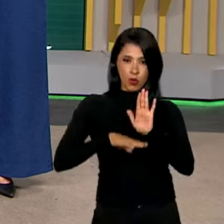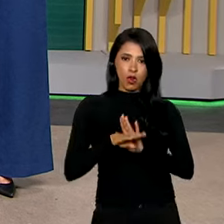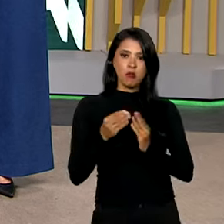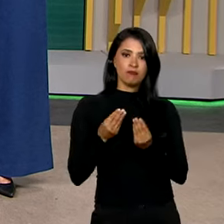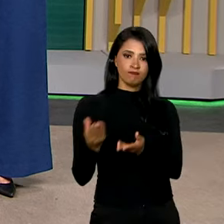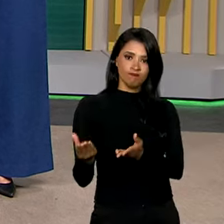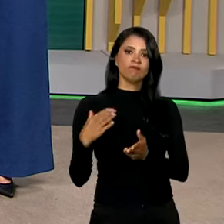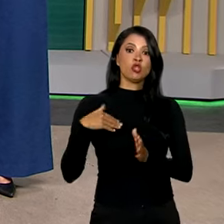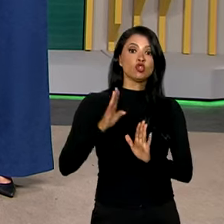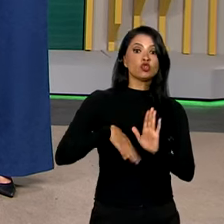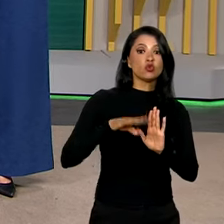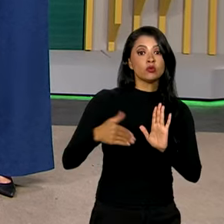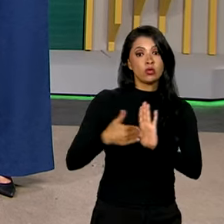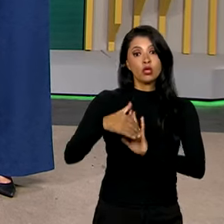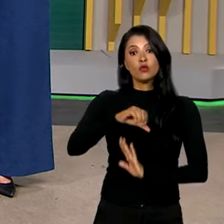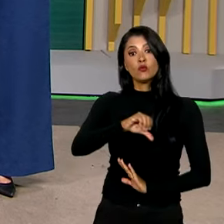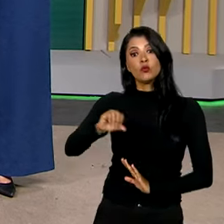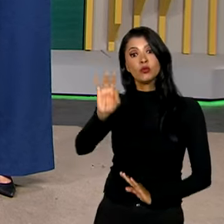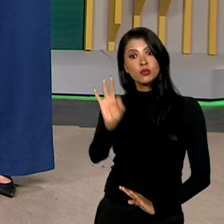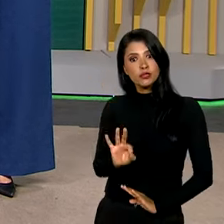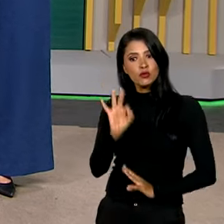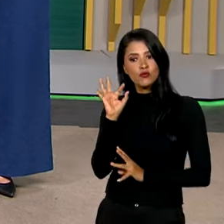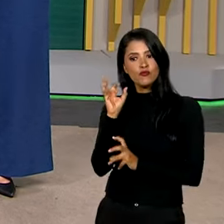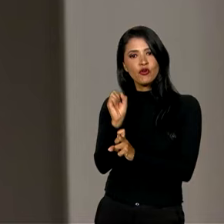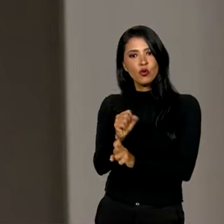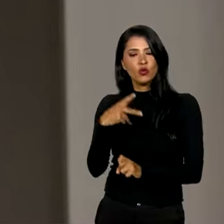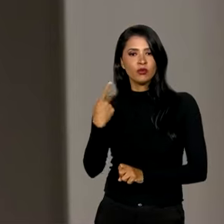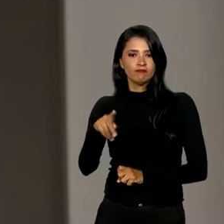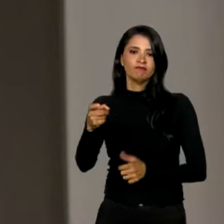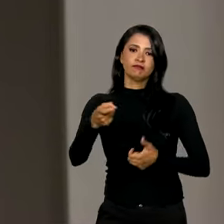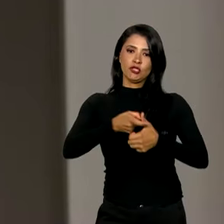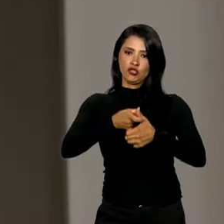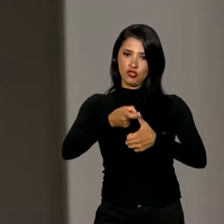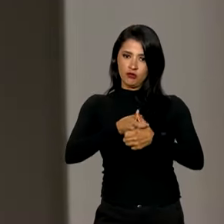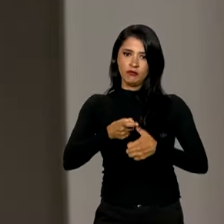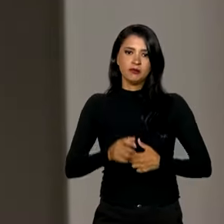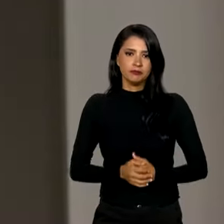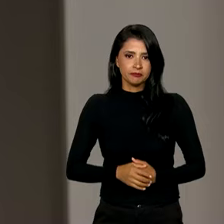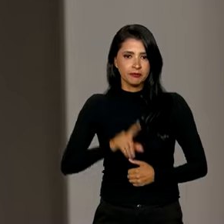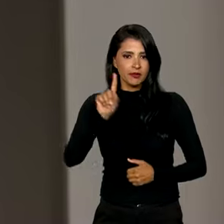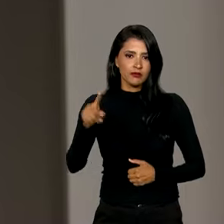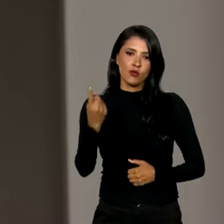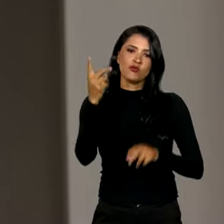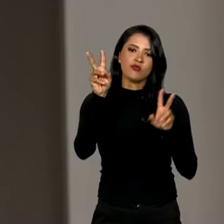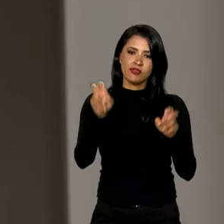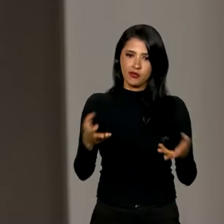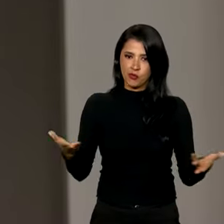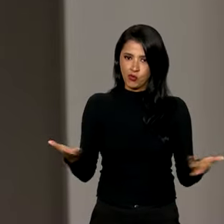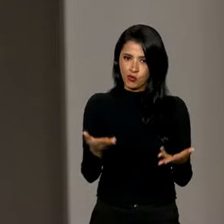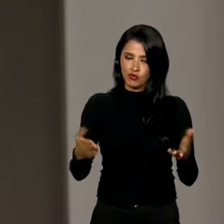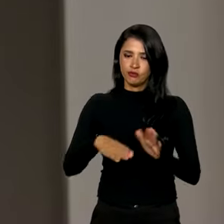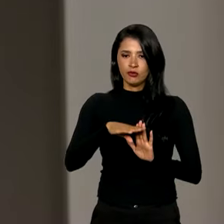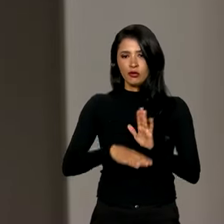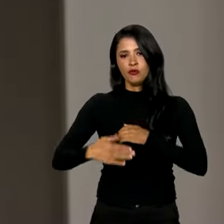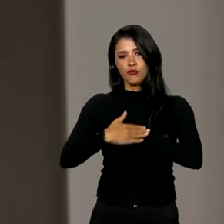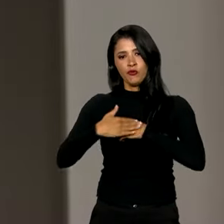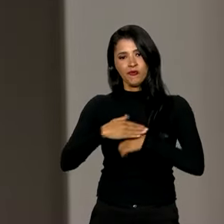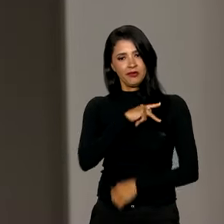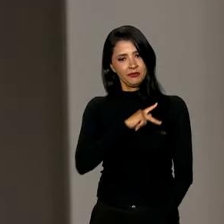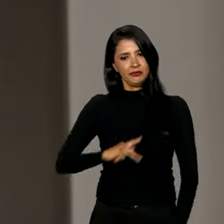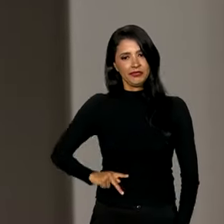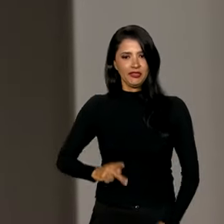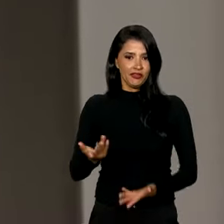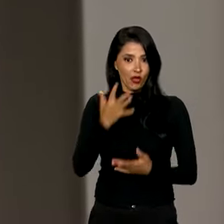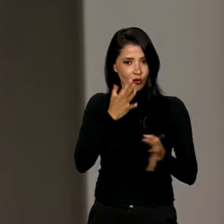até 99% do valor total da dívida e esse foi um dos temas de hoje do programa conversa com o